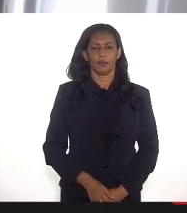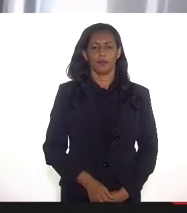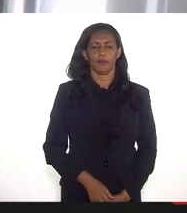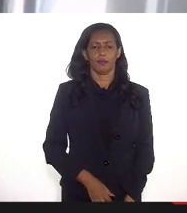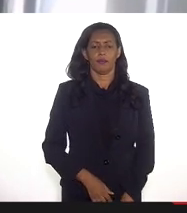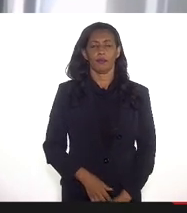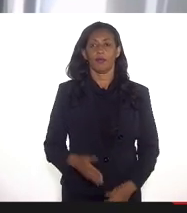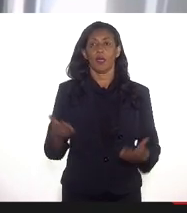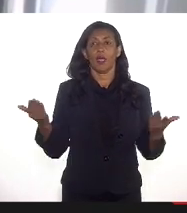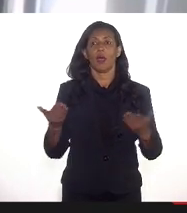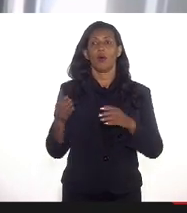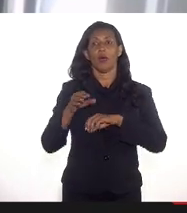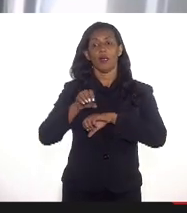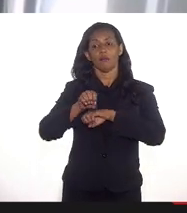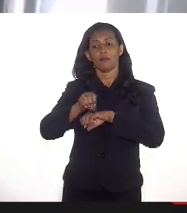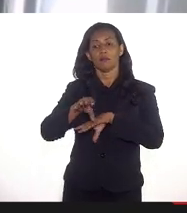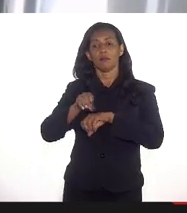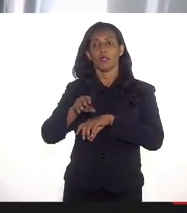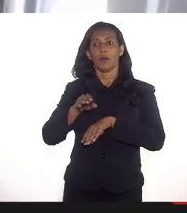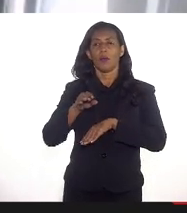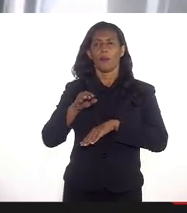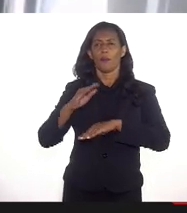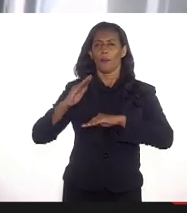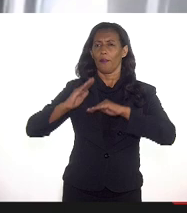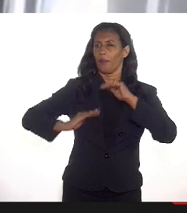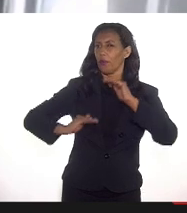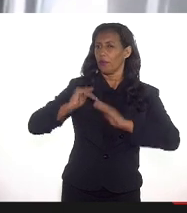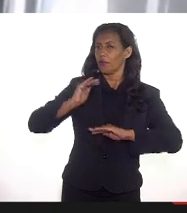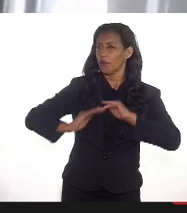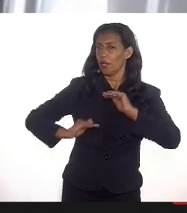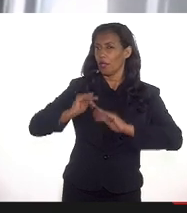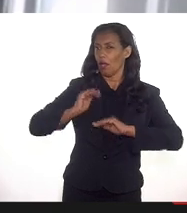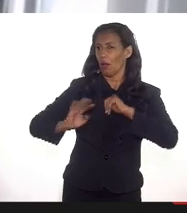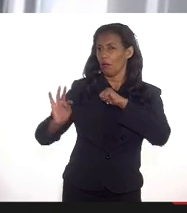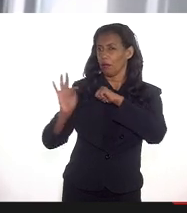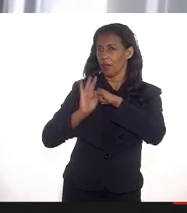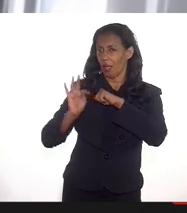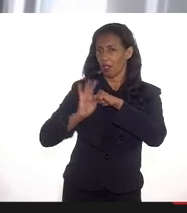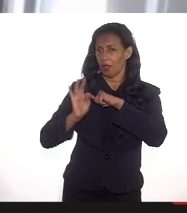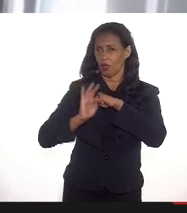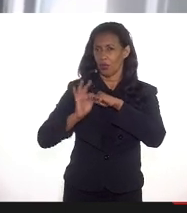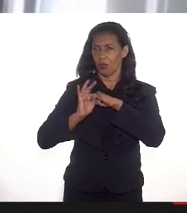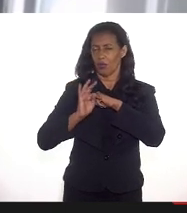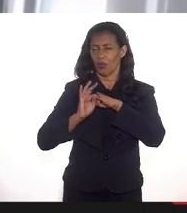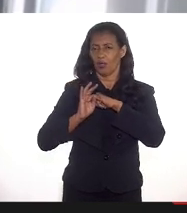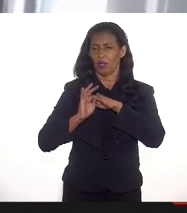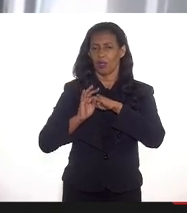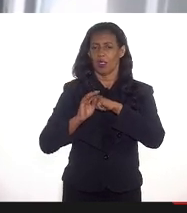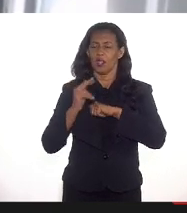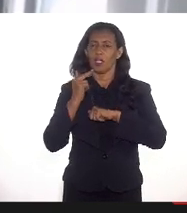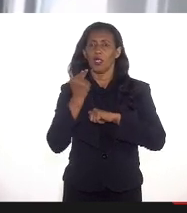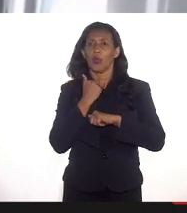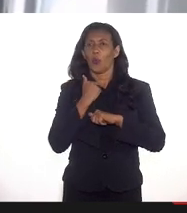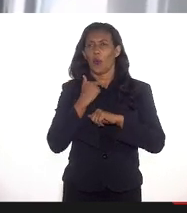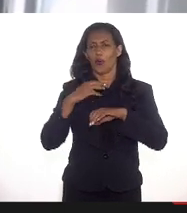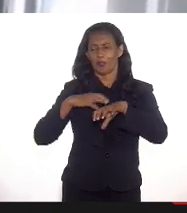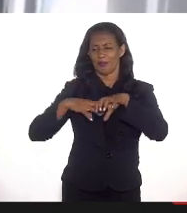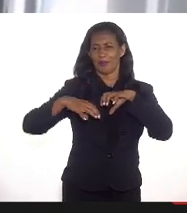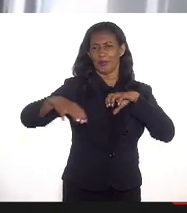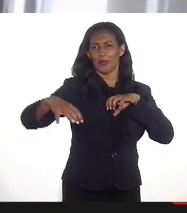educação profissional e a essa parte prática que não pôde ser realizada em função das medidas de isolamento